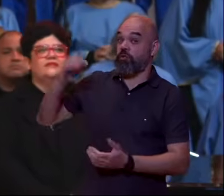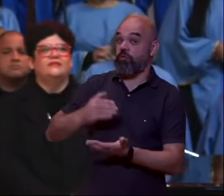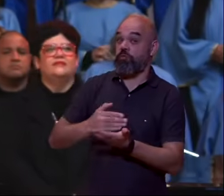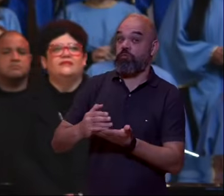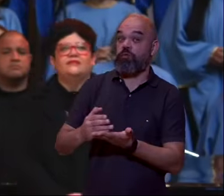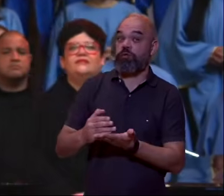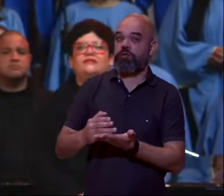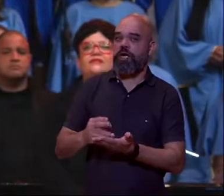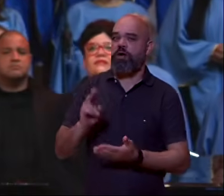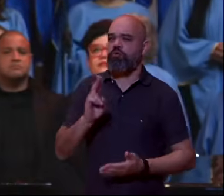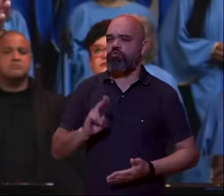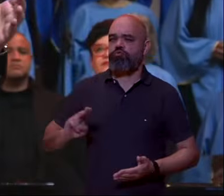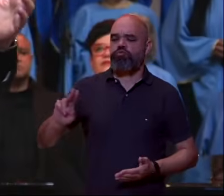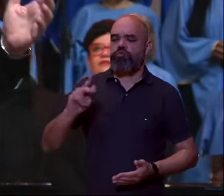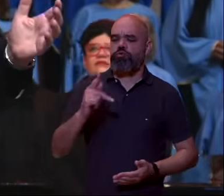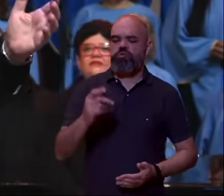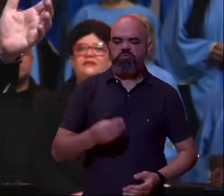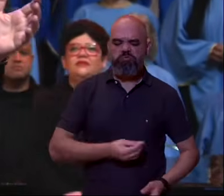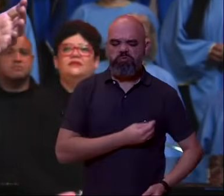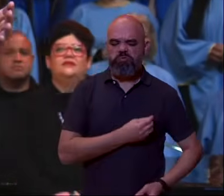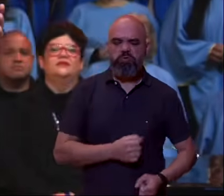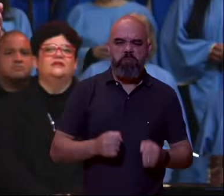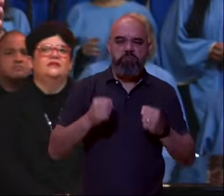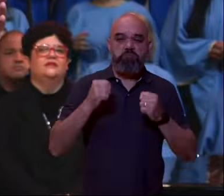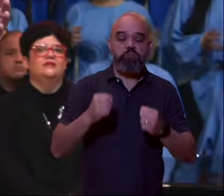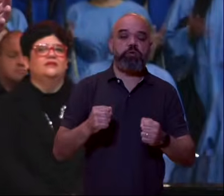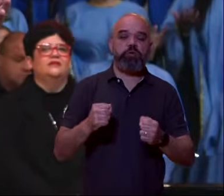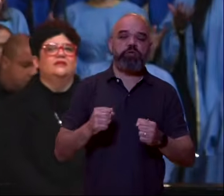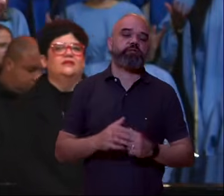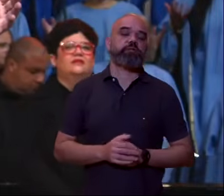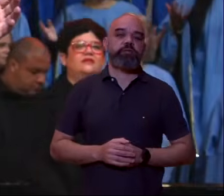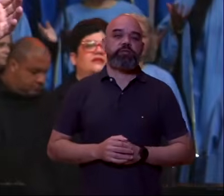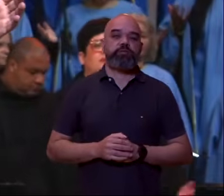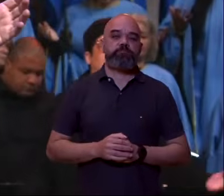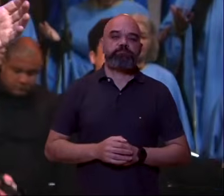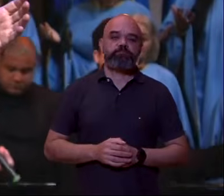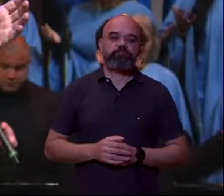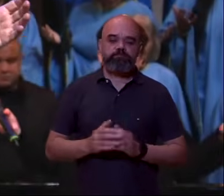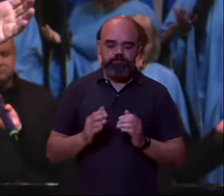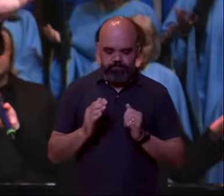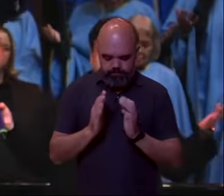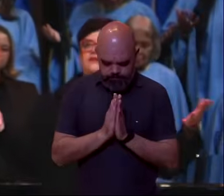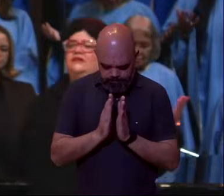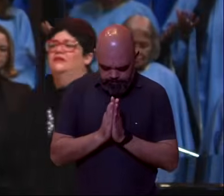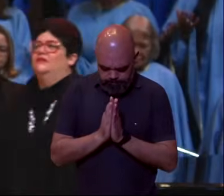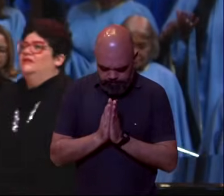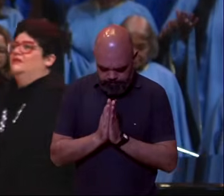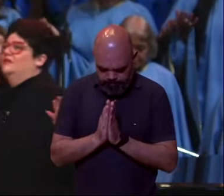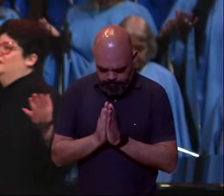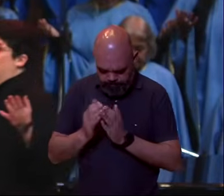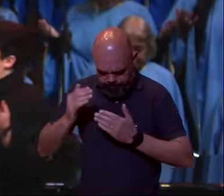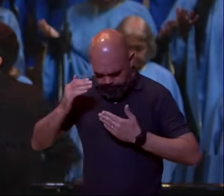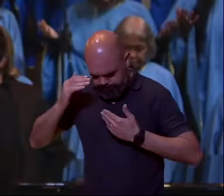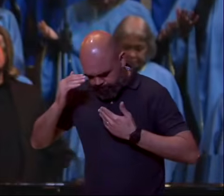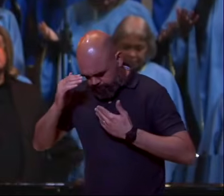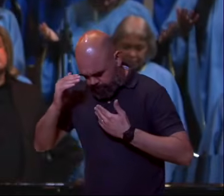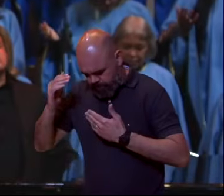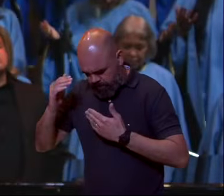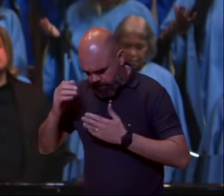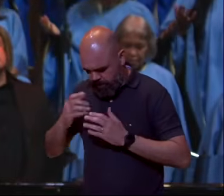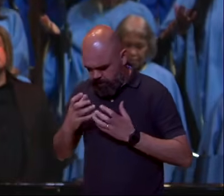poderosamente. Concorda com essa oração? Podemos orar? Pai querido, é em nome de Jesus que eu apresento a esse povo que está